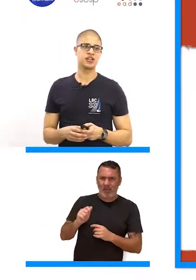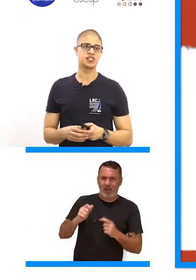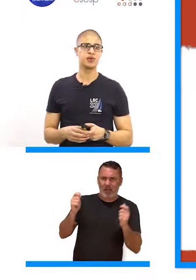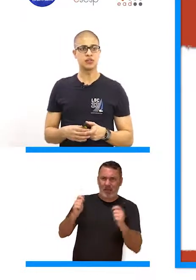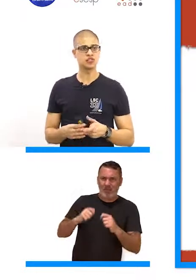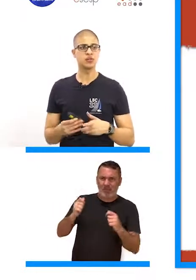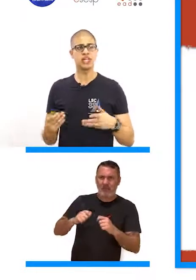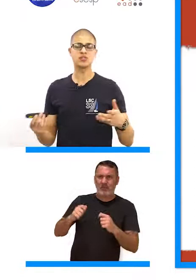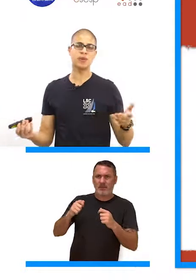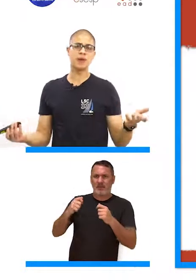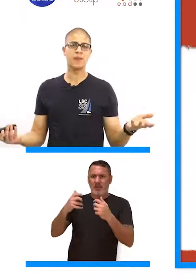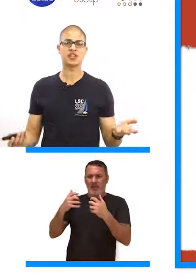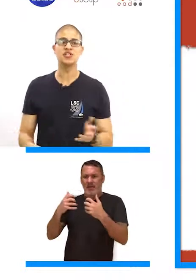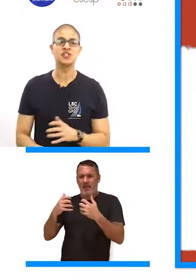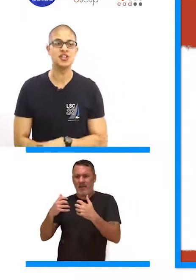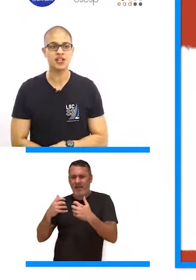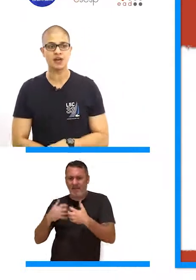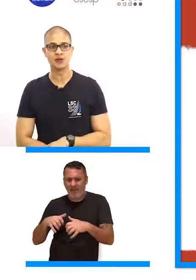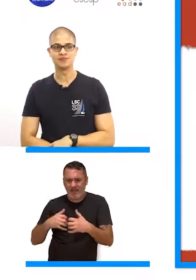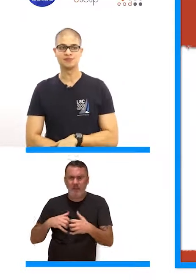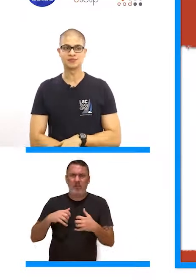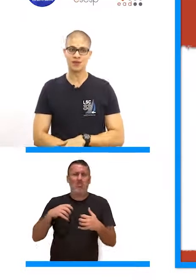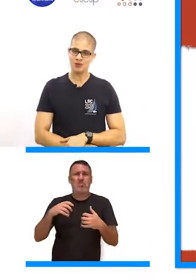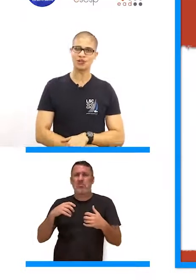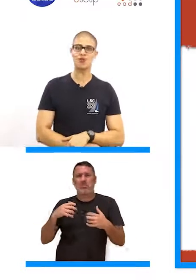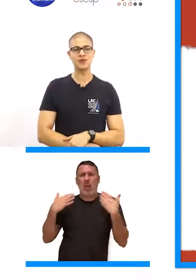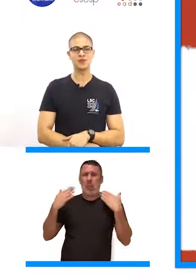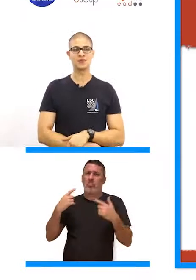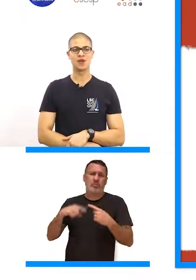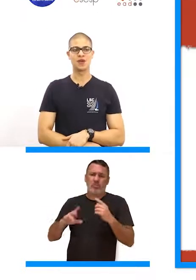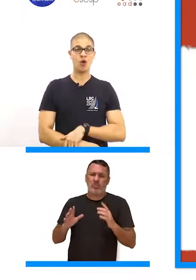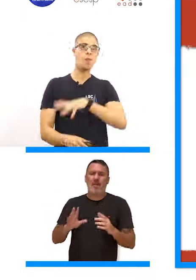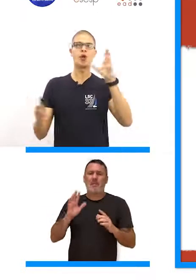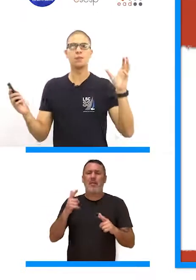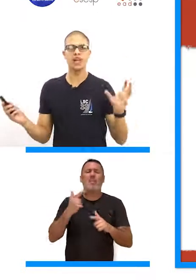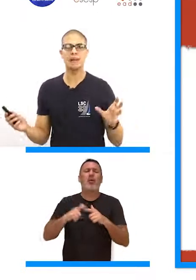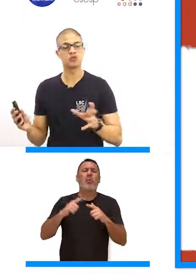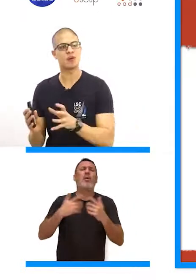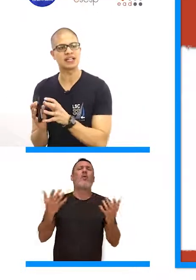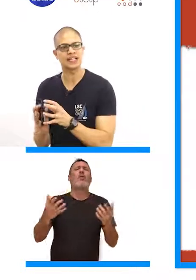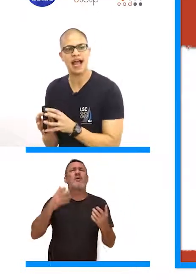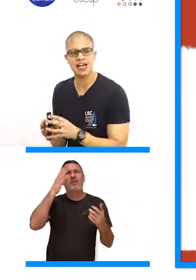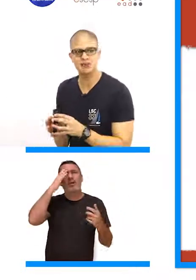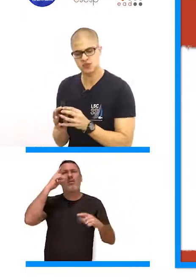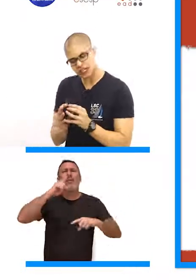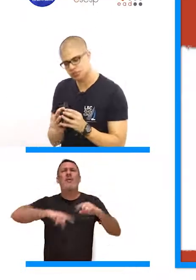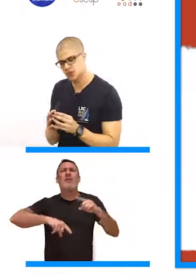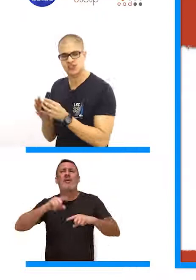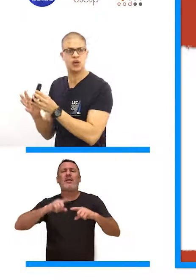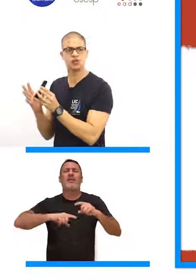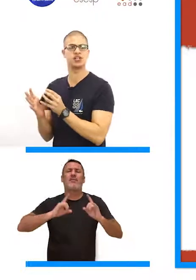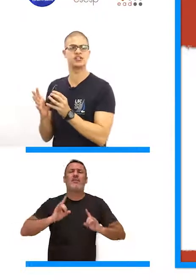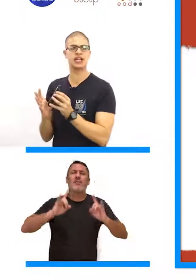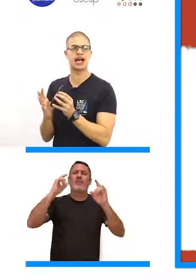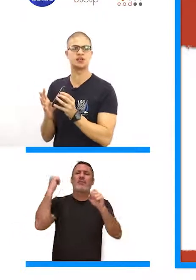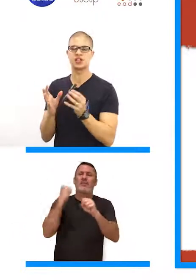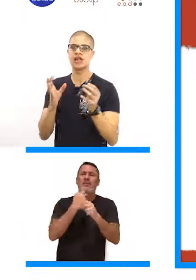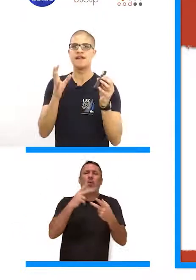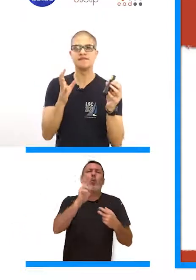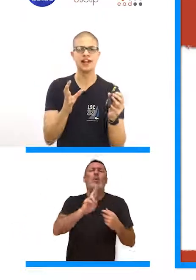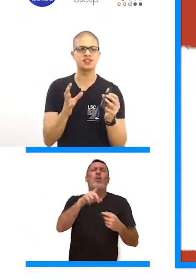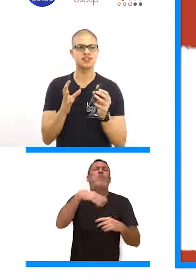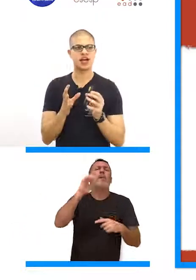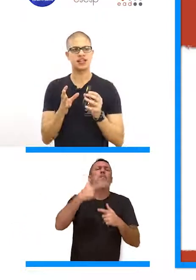de reflexão, então nós não teríamos a problemática de ilhas de calor. Concorda comigo? Qual é o problema dos materiais, meus lindos, que são